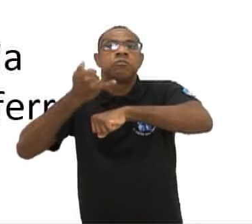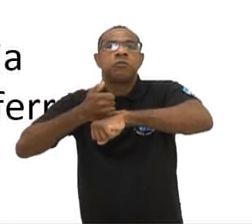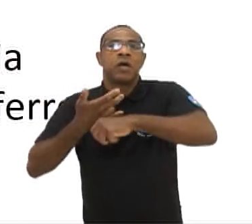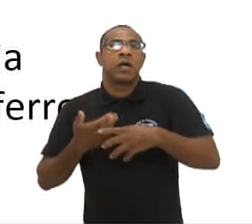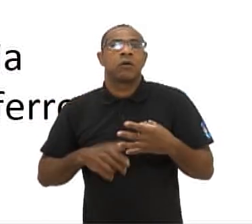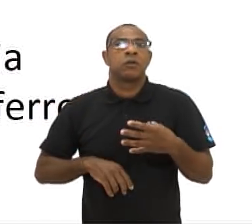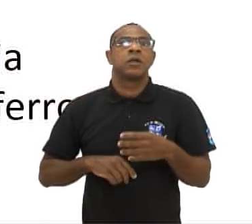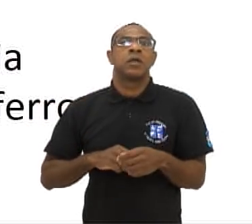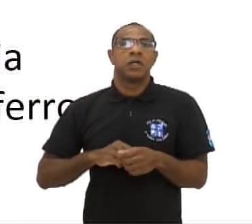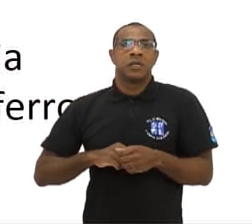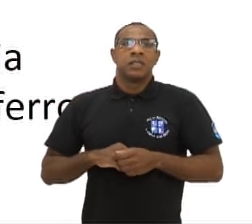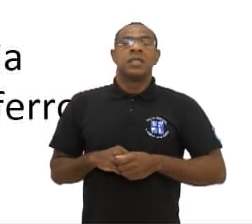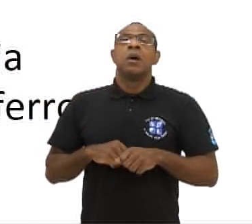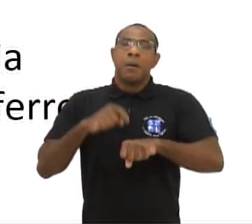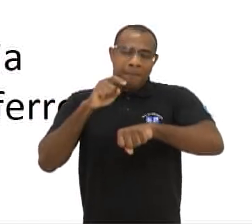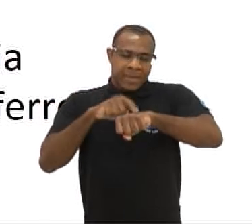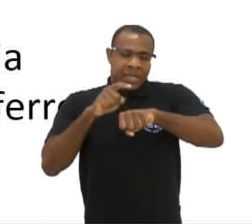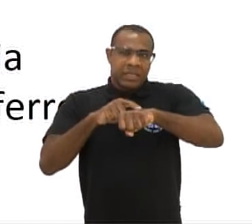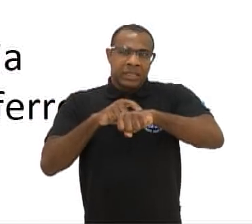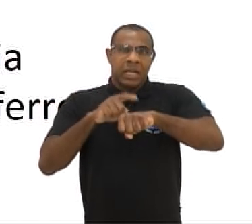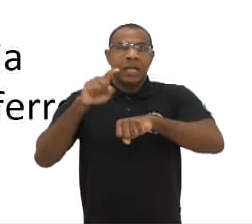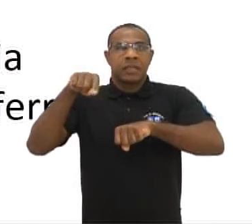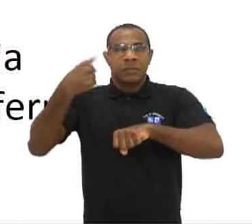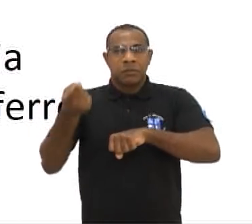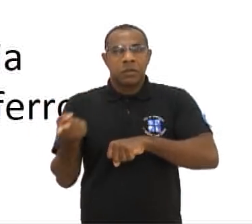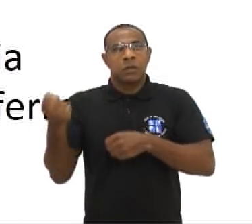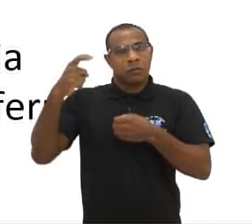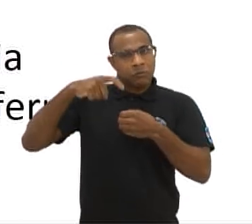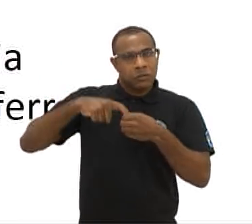você pensar nesse quiz e a gente já volta.